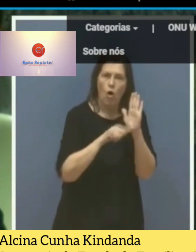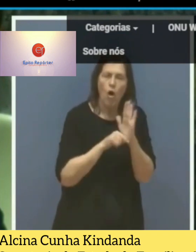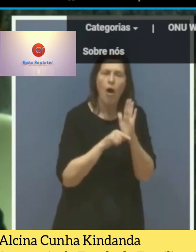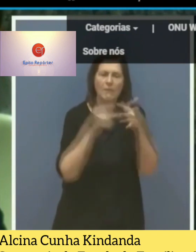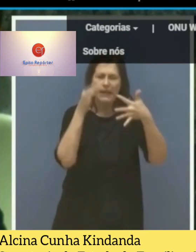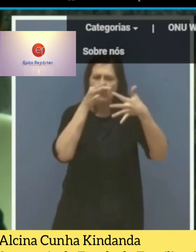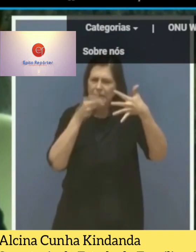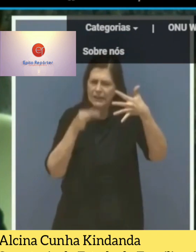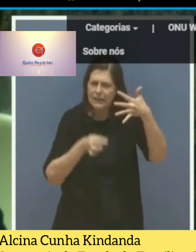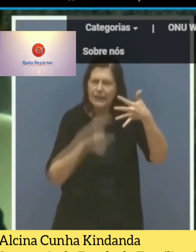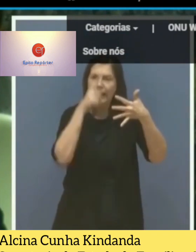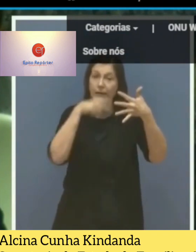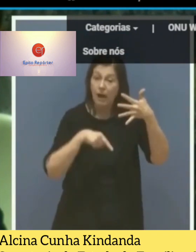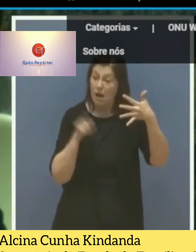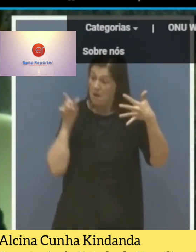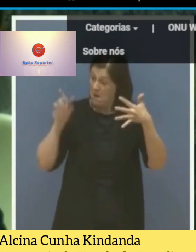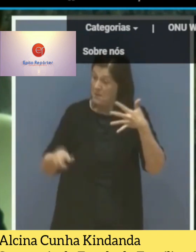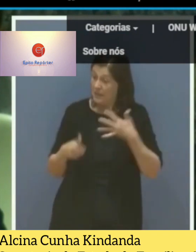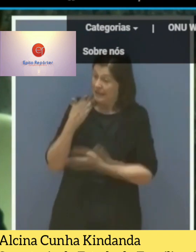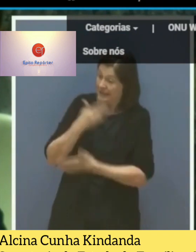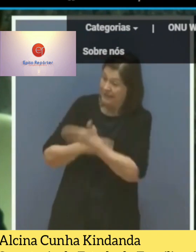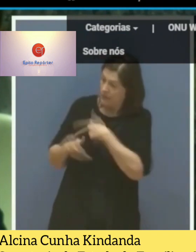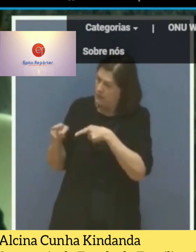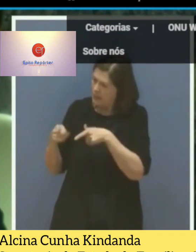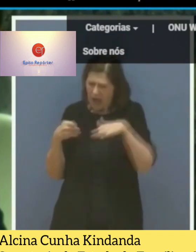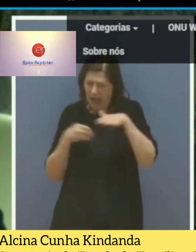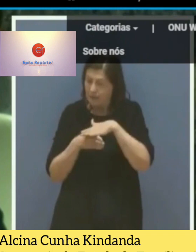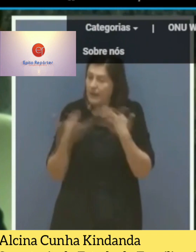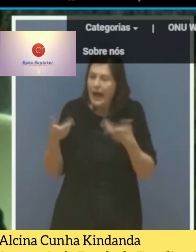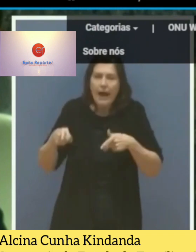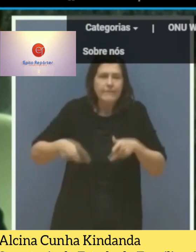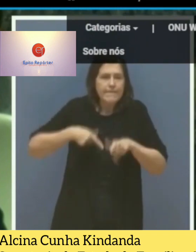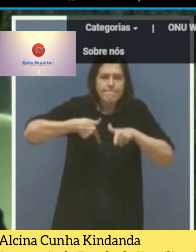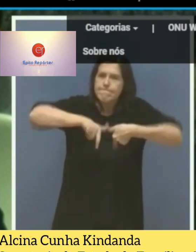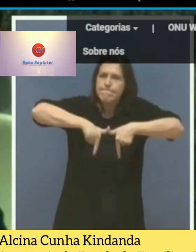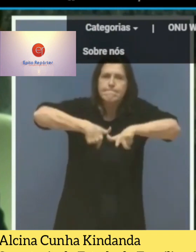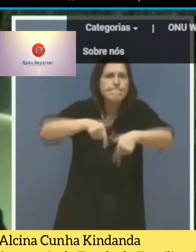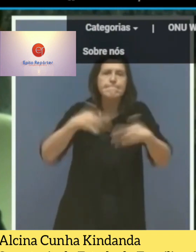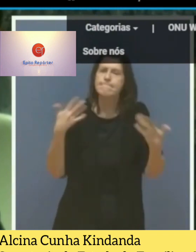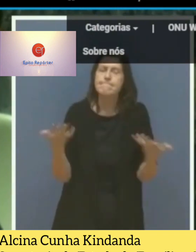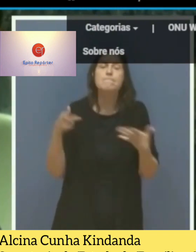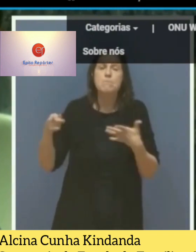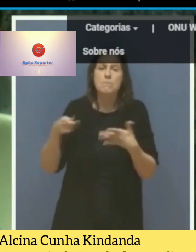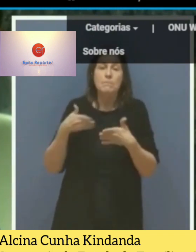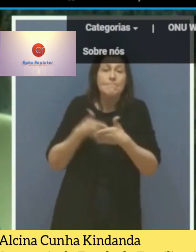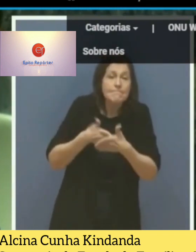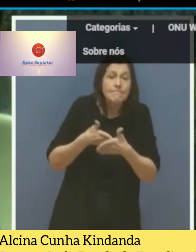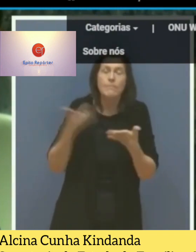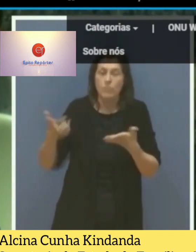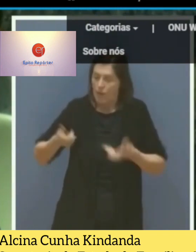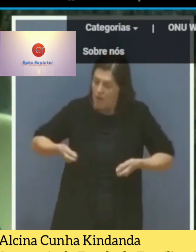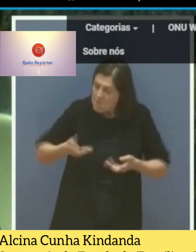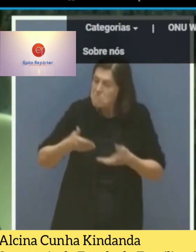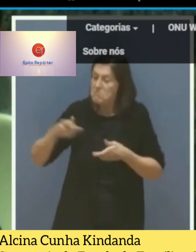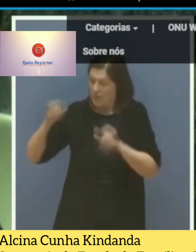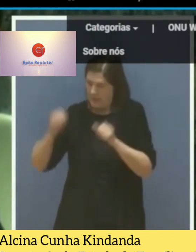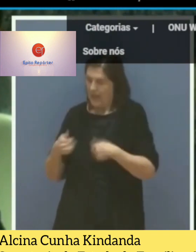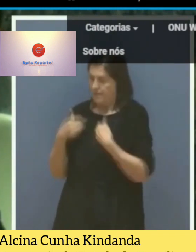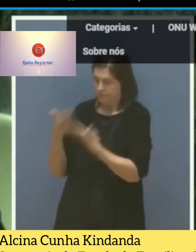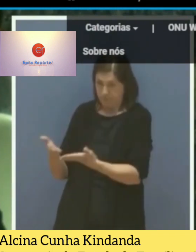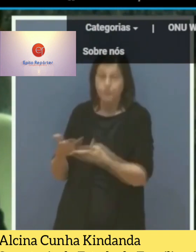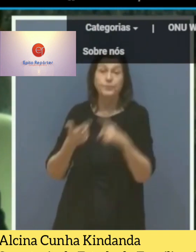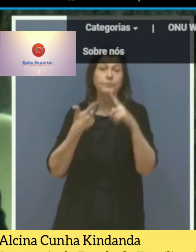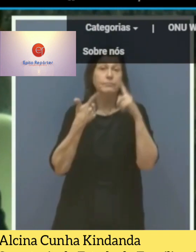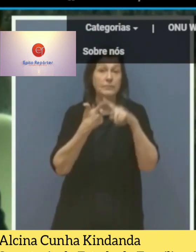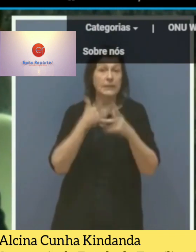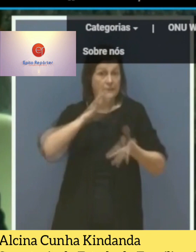com deficiência e como habilidade condicionada esta alegria a figura de intérprete da língua gestual angolano e em função